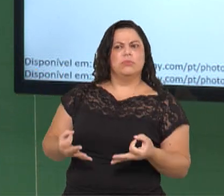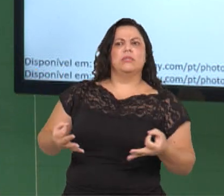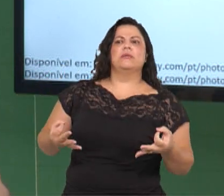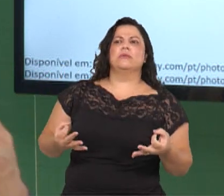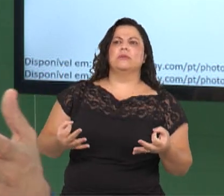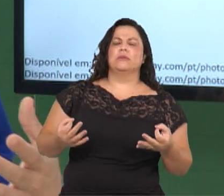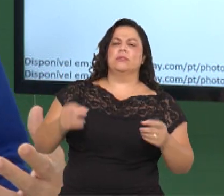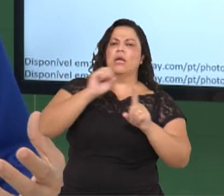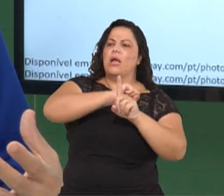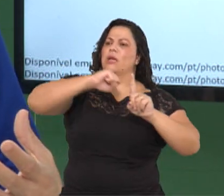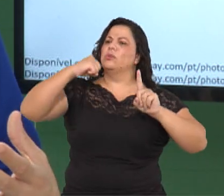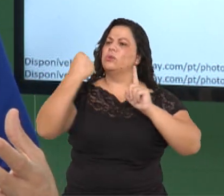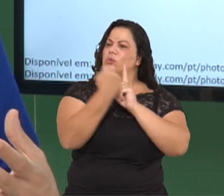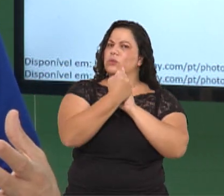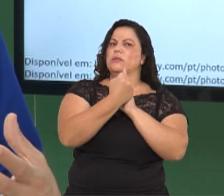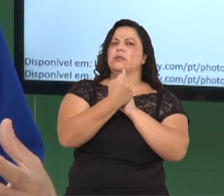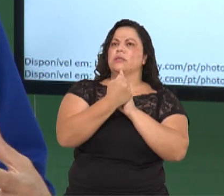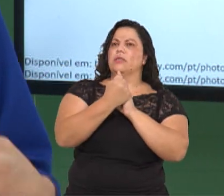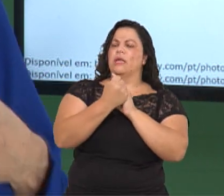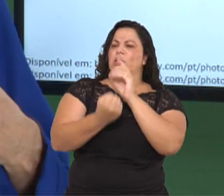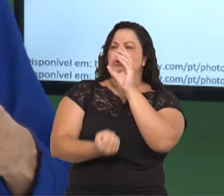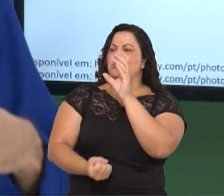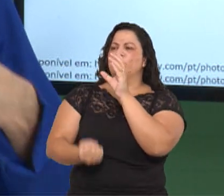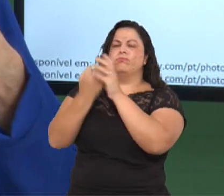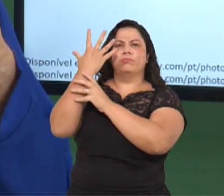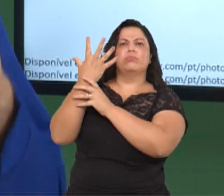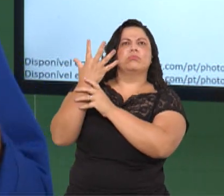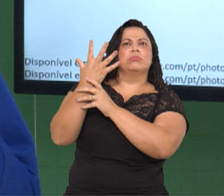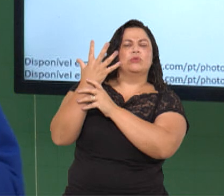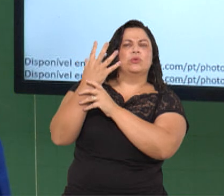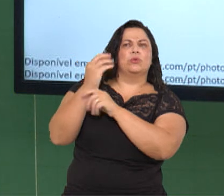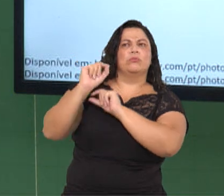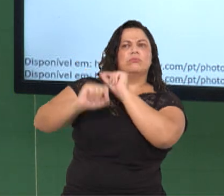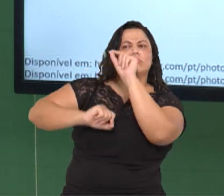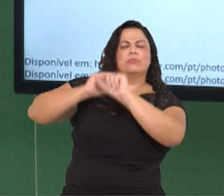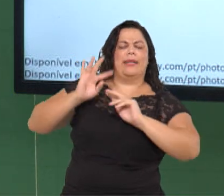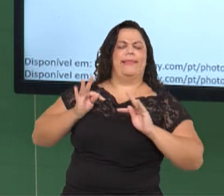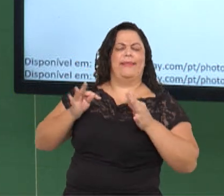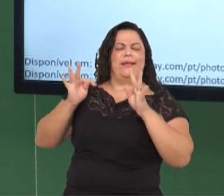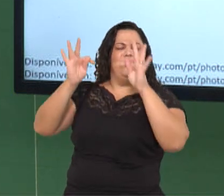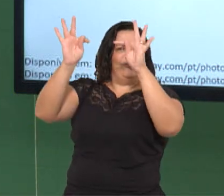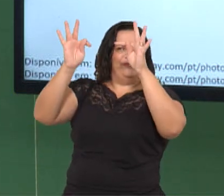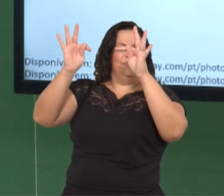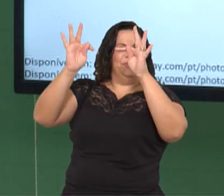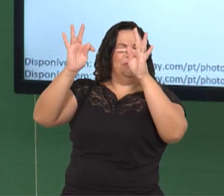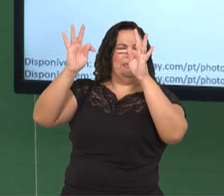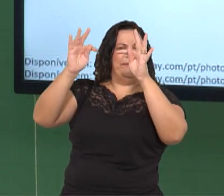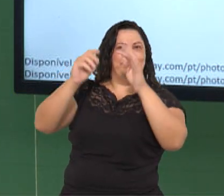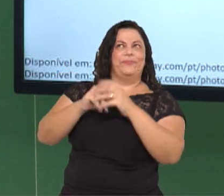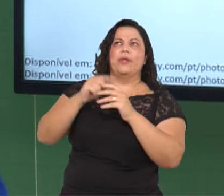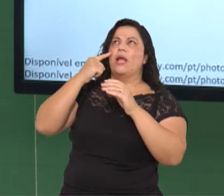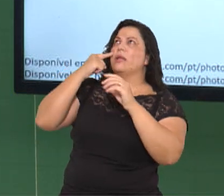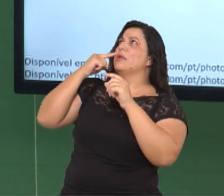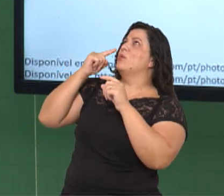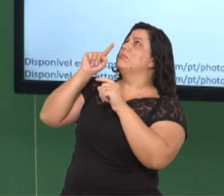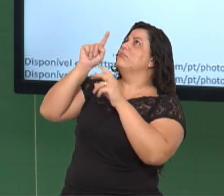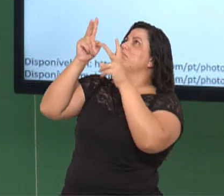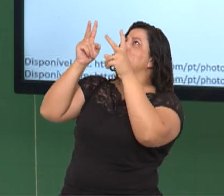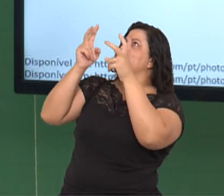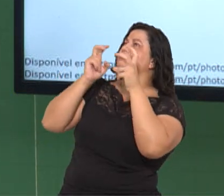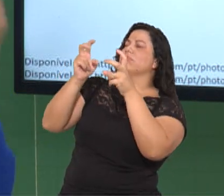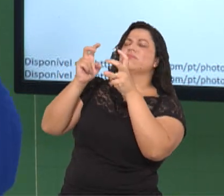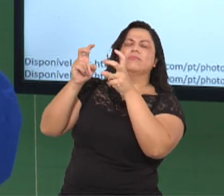evoluindo, a tecnologia foi surgindo. E do olho nu nós partimos para instrumentos que fazem